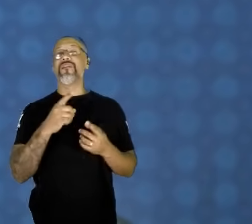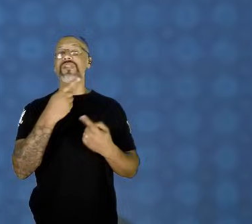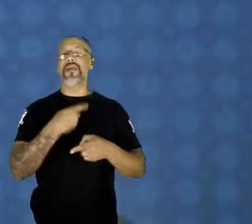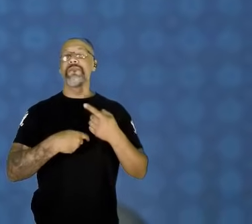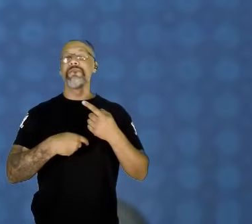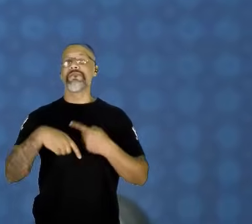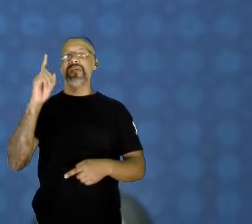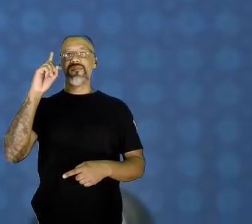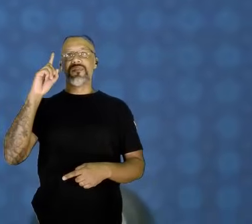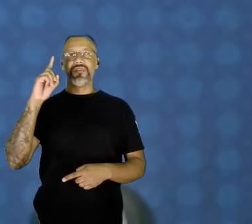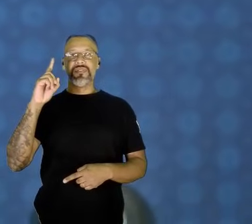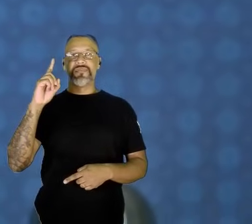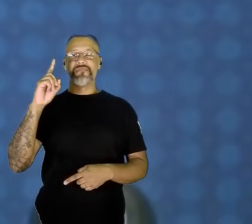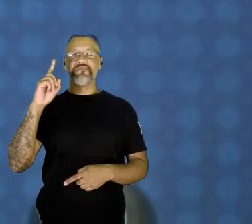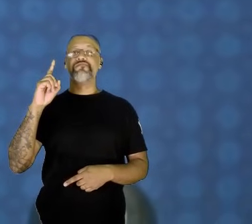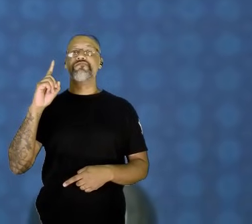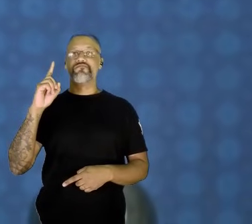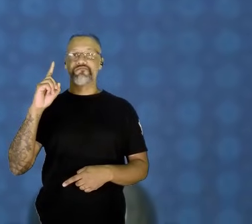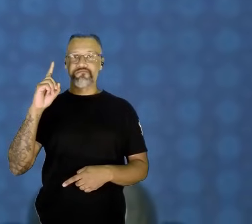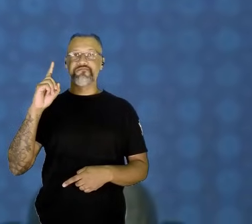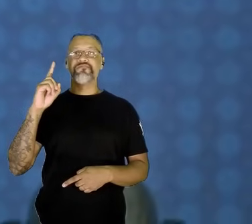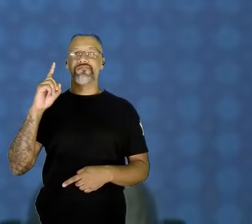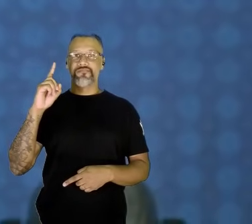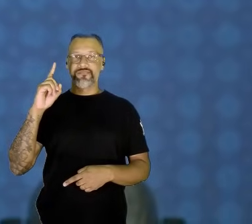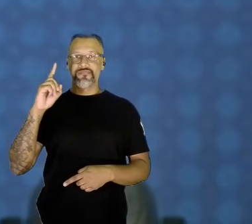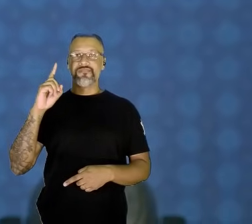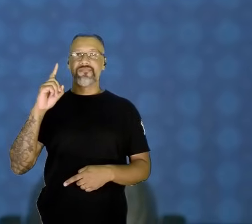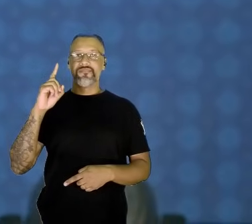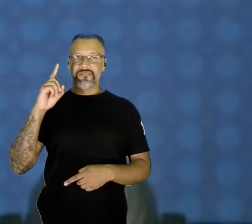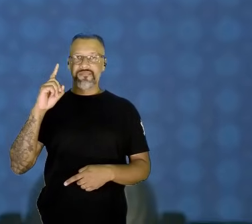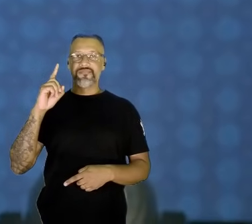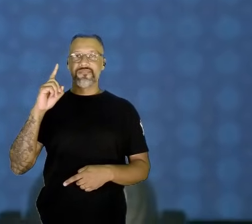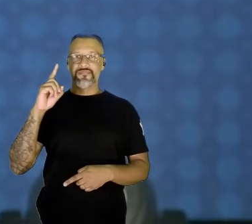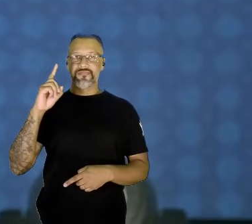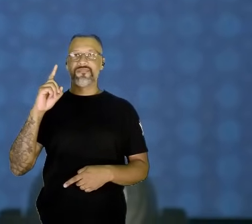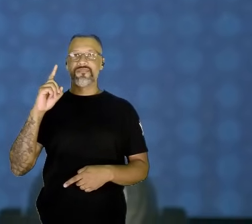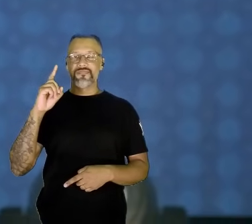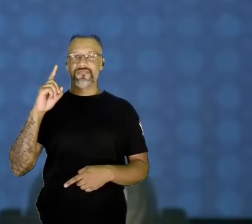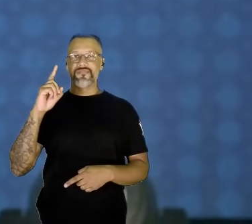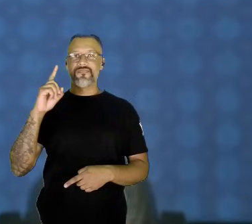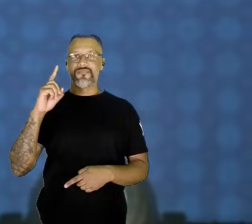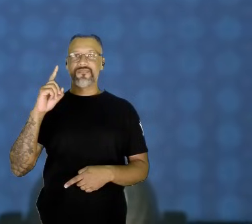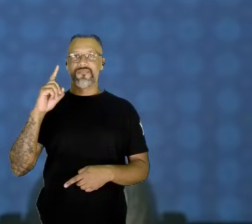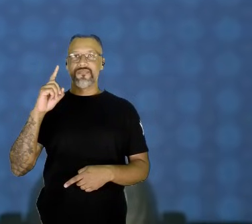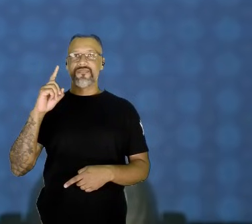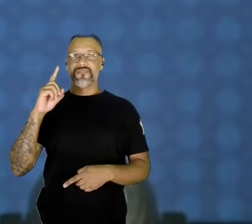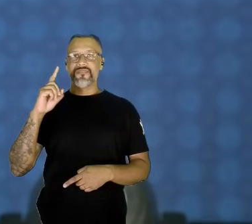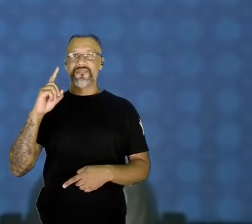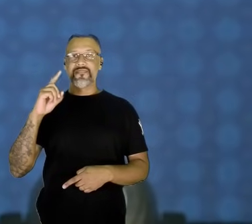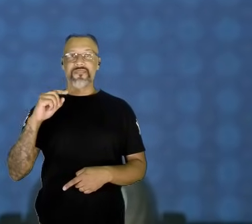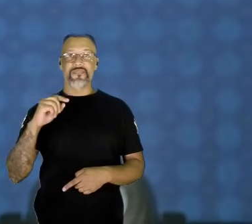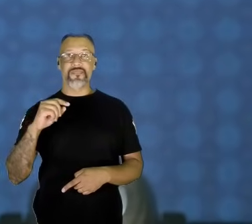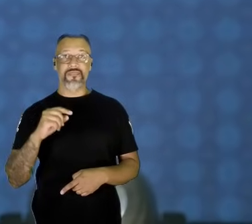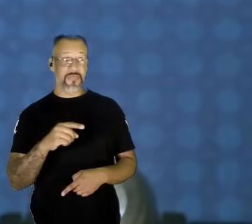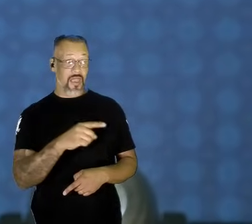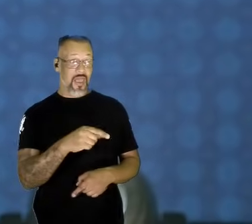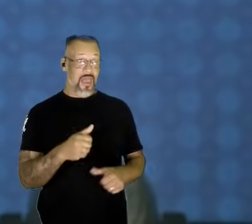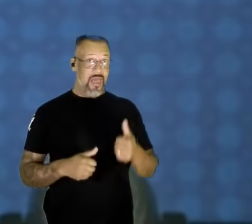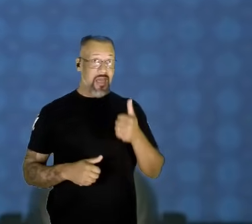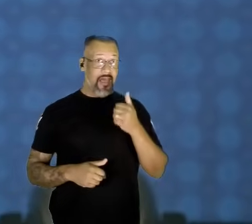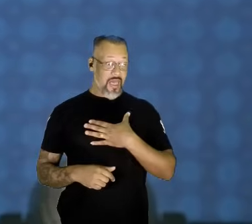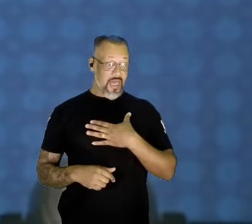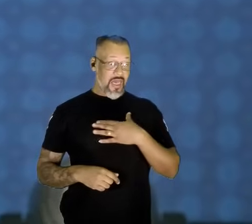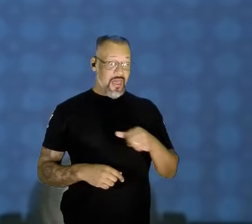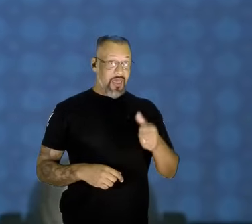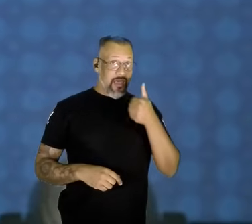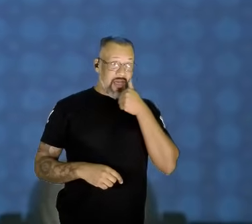Graças ao demônio que está dentro da filha dela, ela parou de acreditar nos ídolos